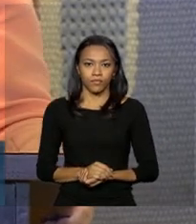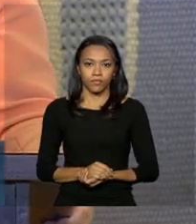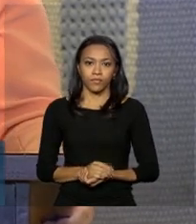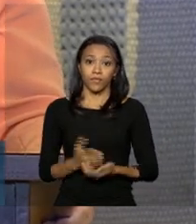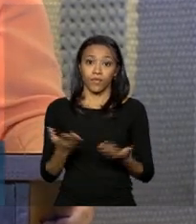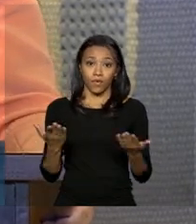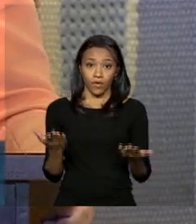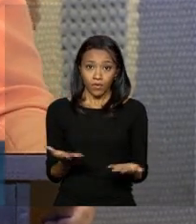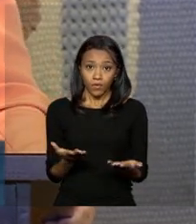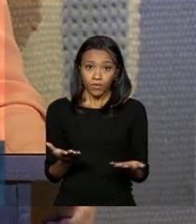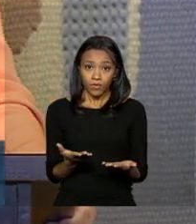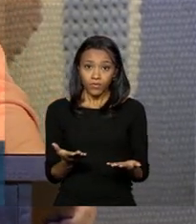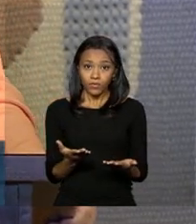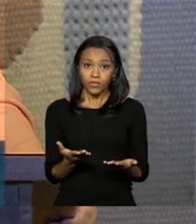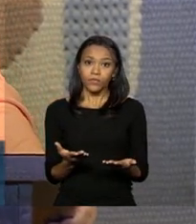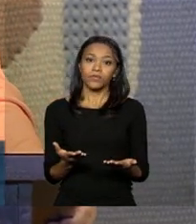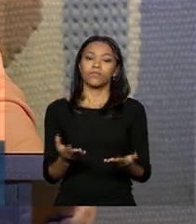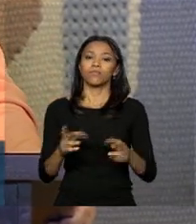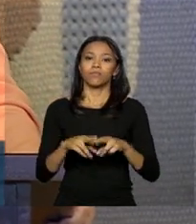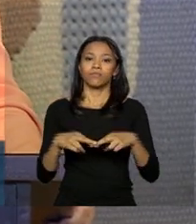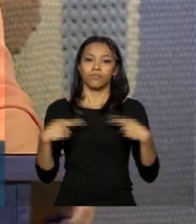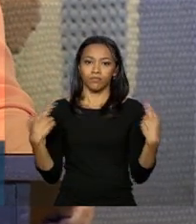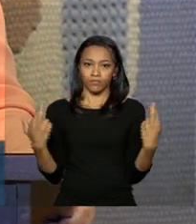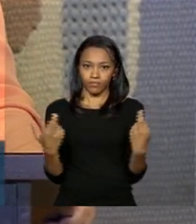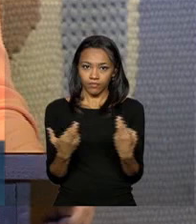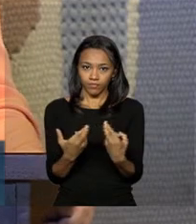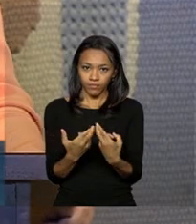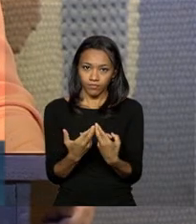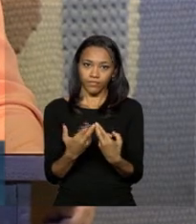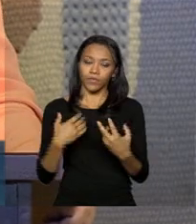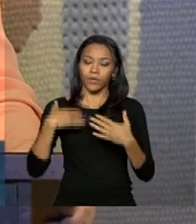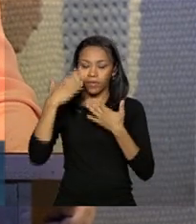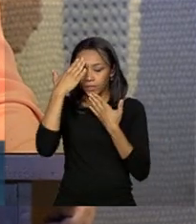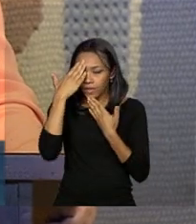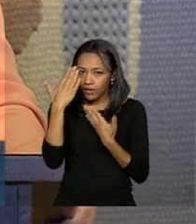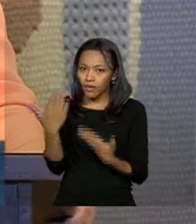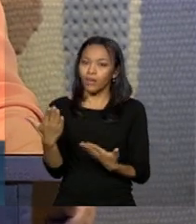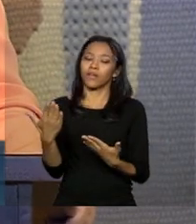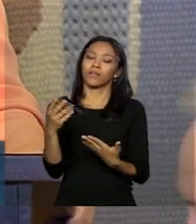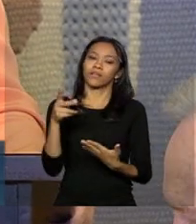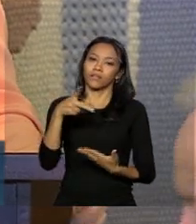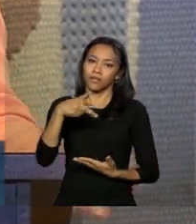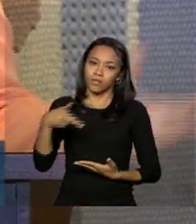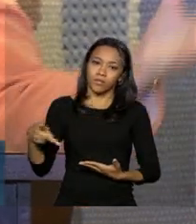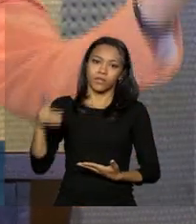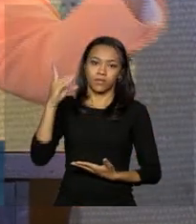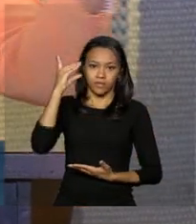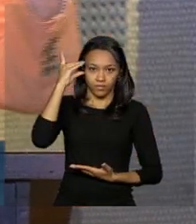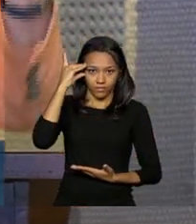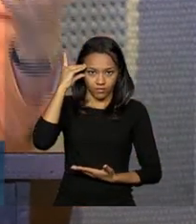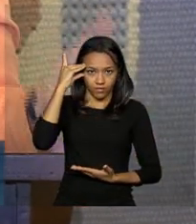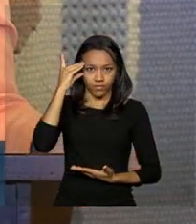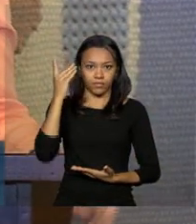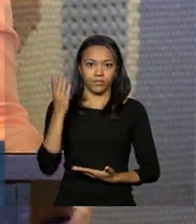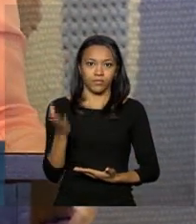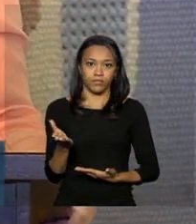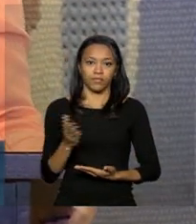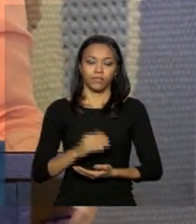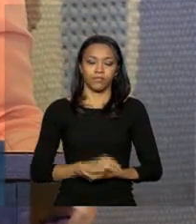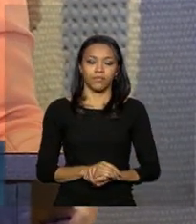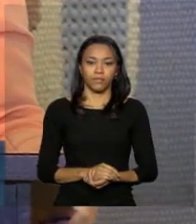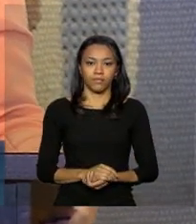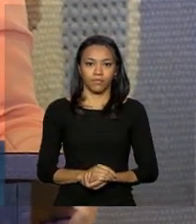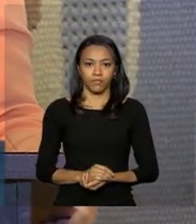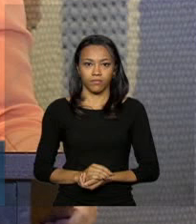cara reunião Brasil-Alemanha à minha frente. Muito obrigada, senhora Presidente, cara Dilma,